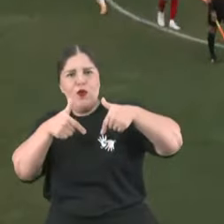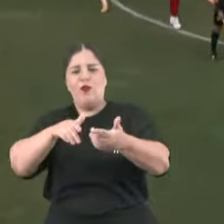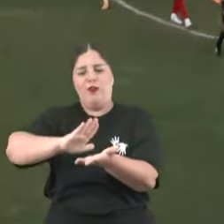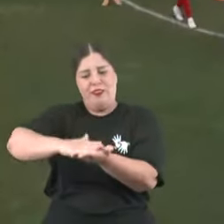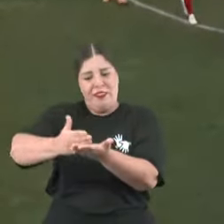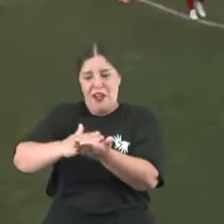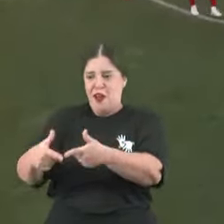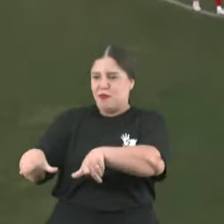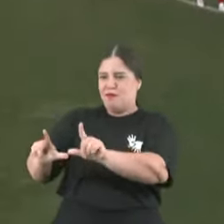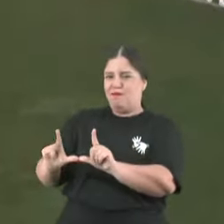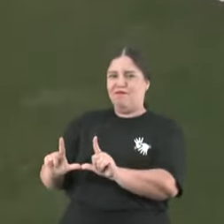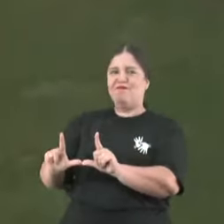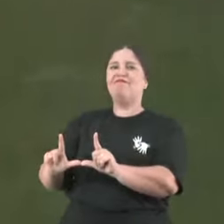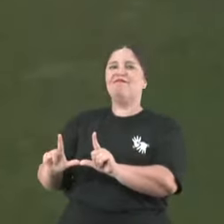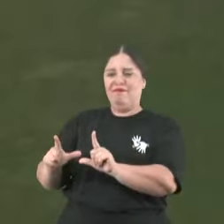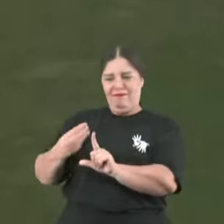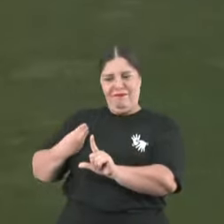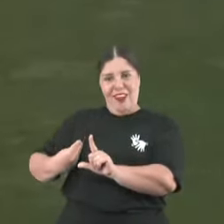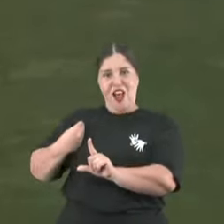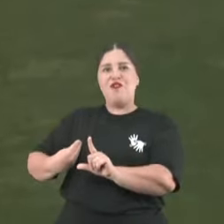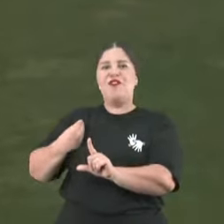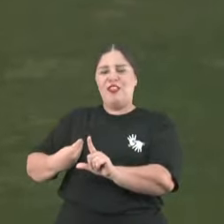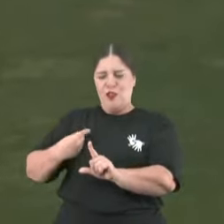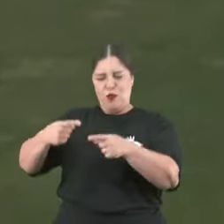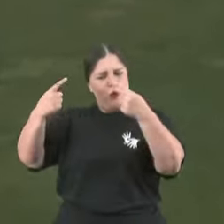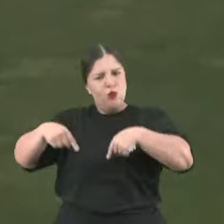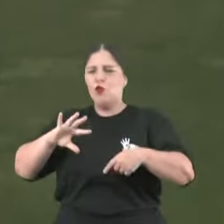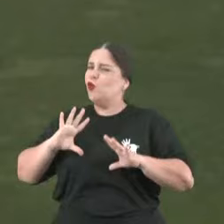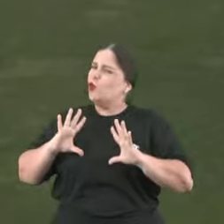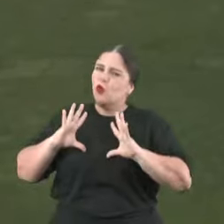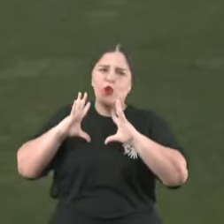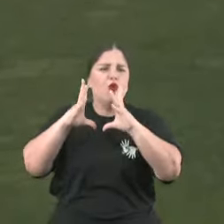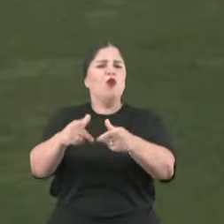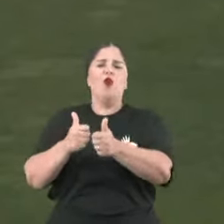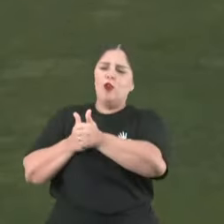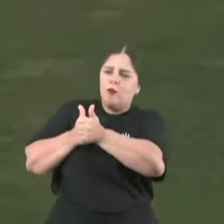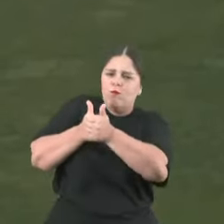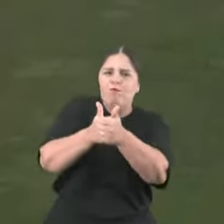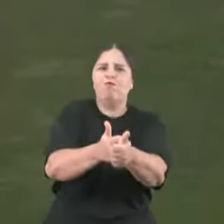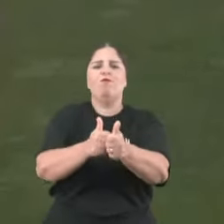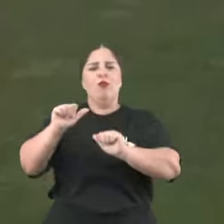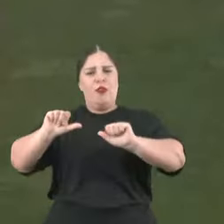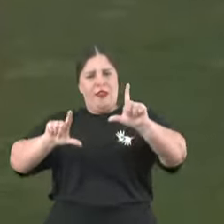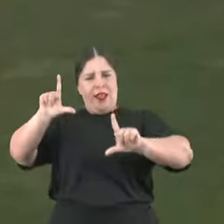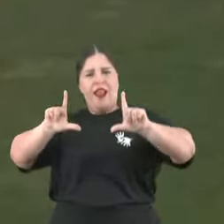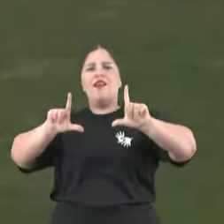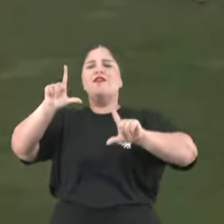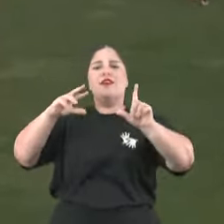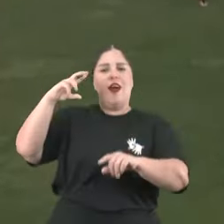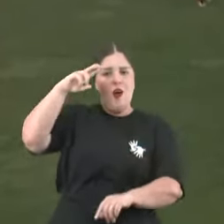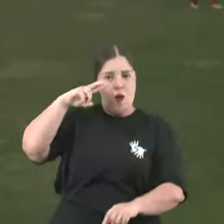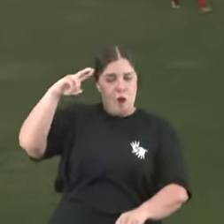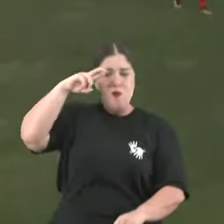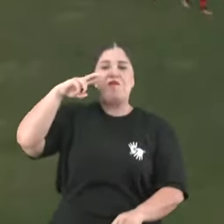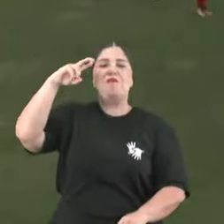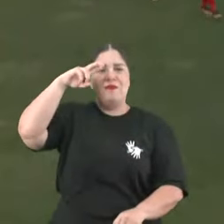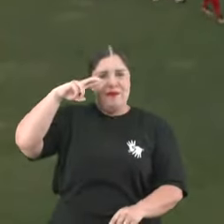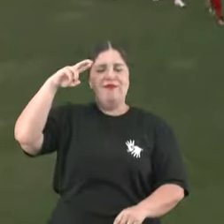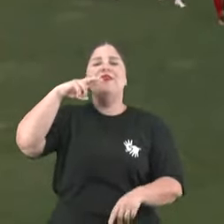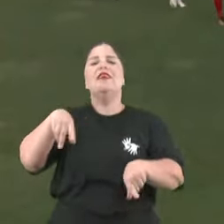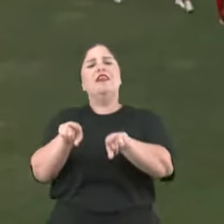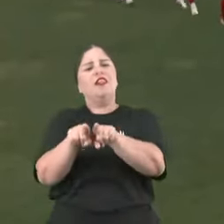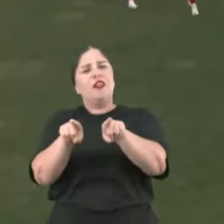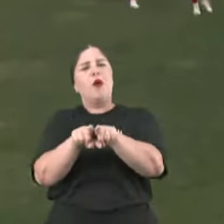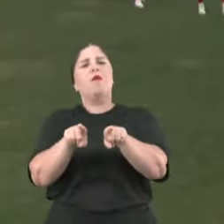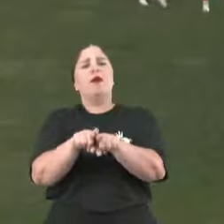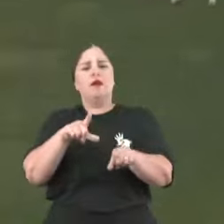uma transmissão inclusiva para todos que nos acompanham pela Band, nos acompanham também pela FAF TV. Na FAF TV você tem dois canais à